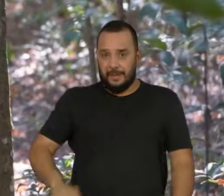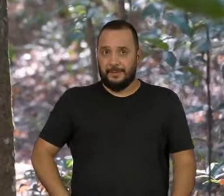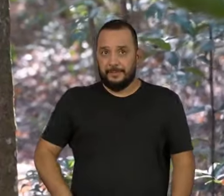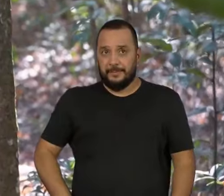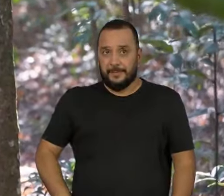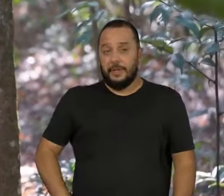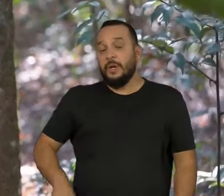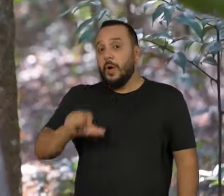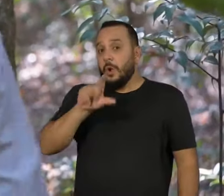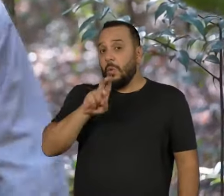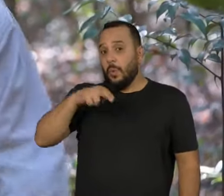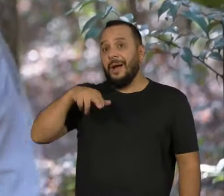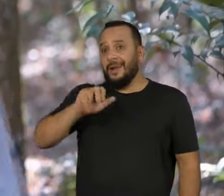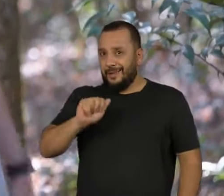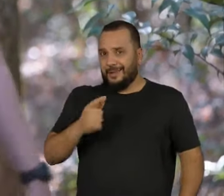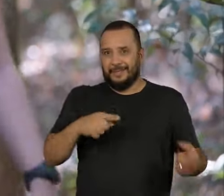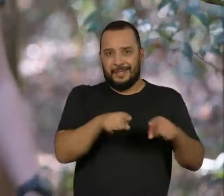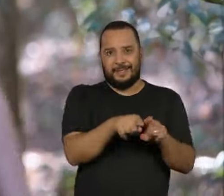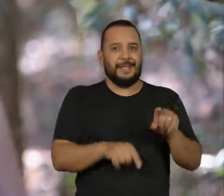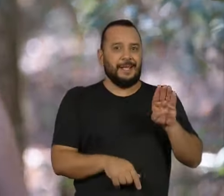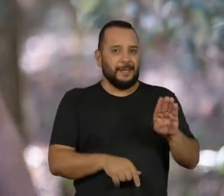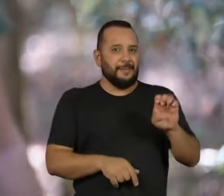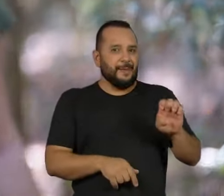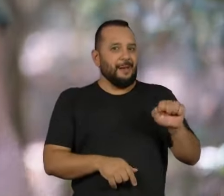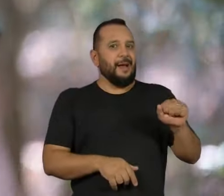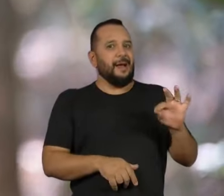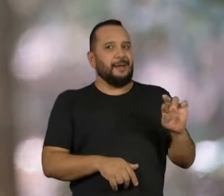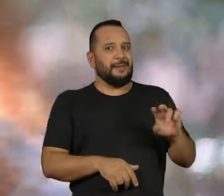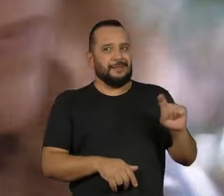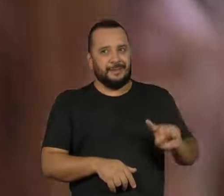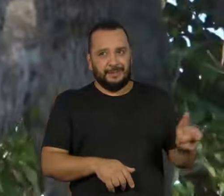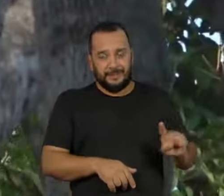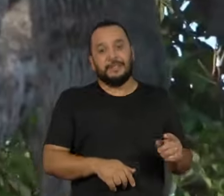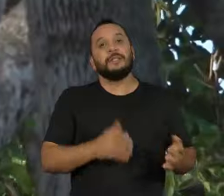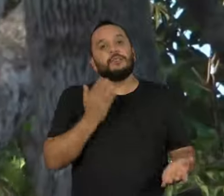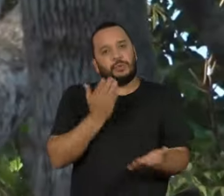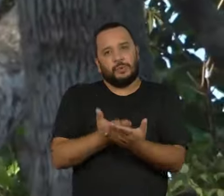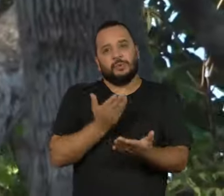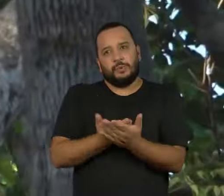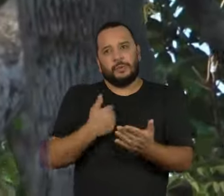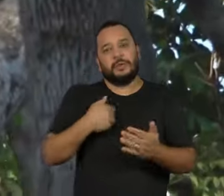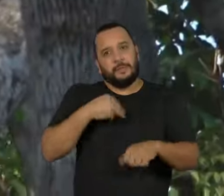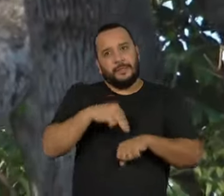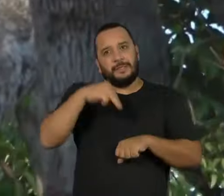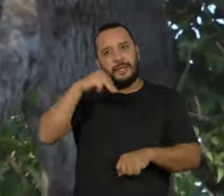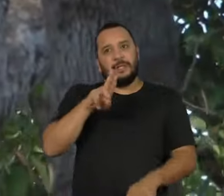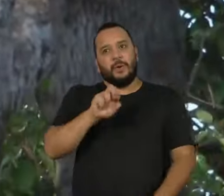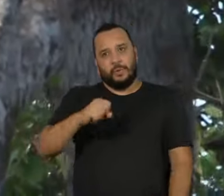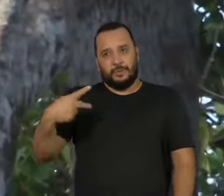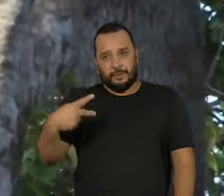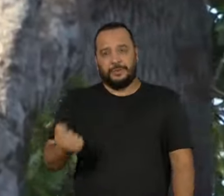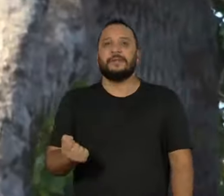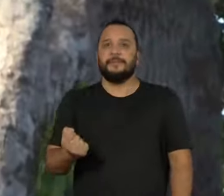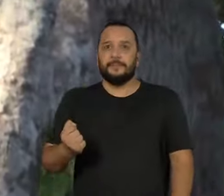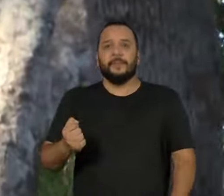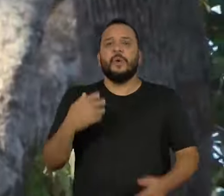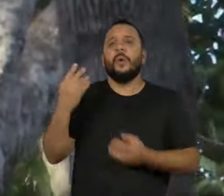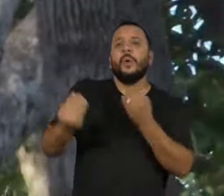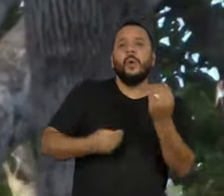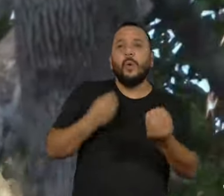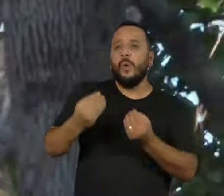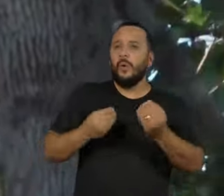Carvalho, parceira da Beatriz, mestranda na Escola Superior de Agricultura Luiz de Queiroz, da USP, estuda a